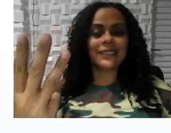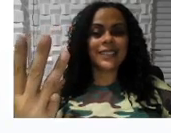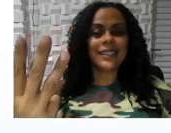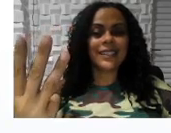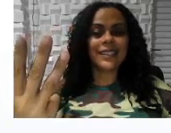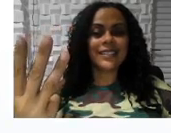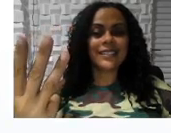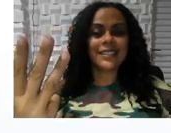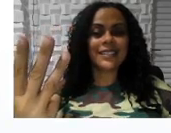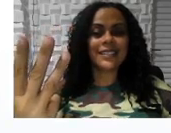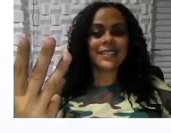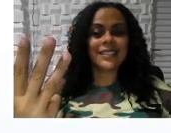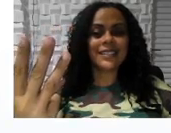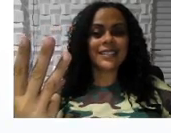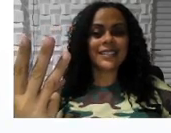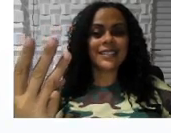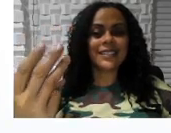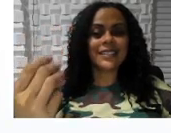3,